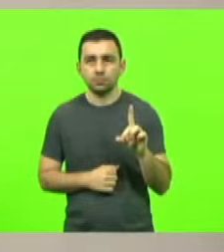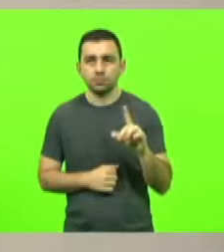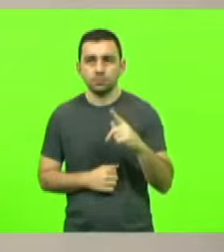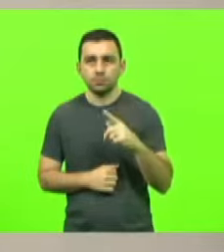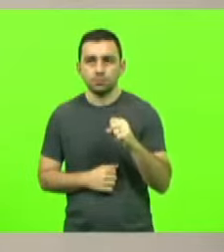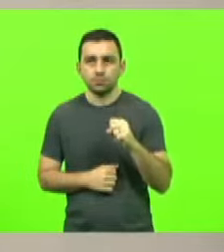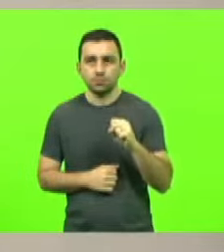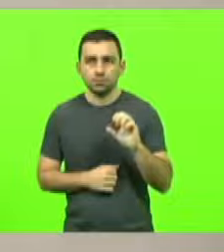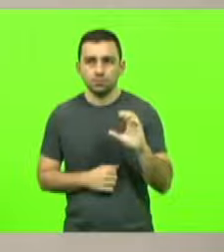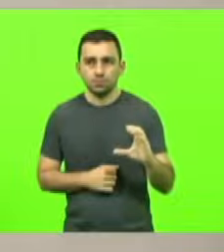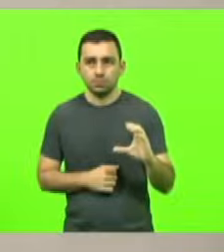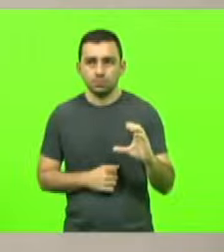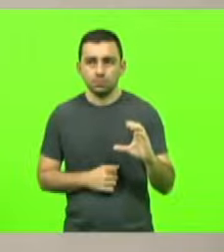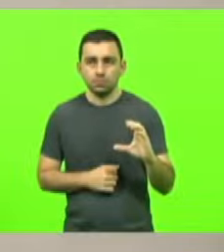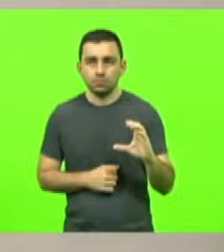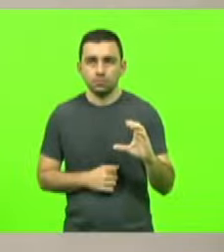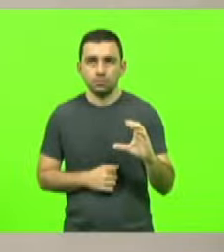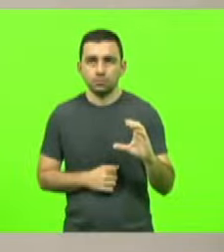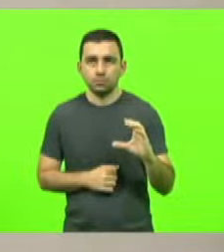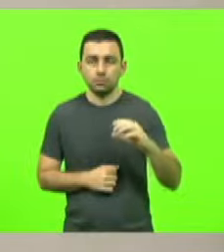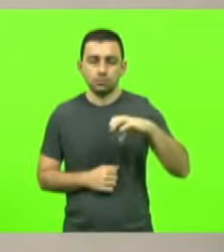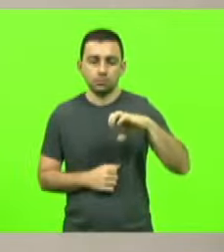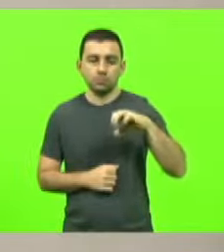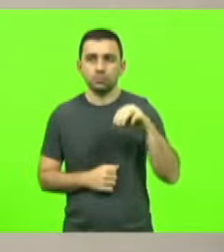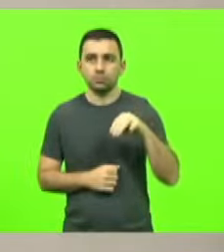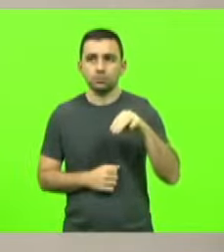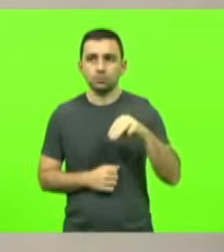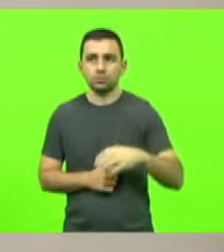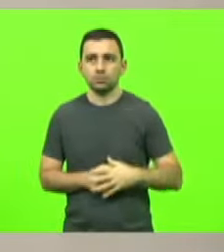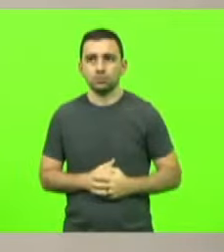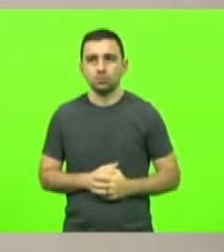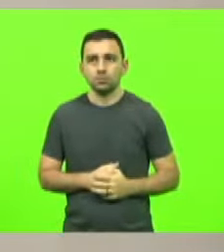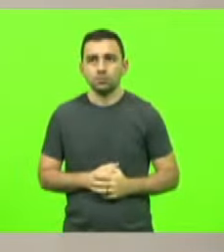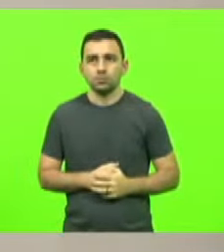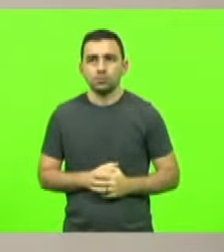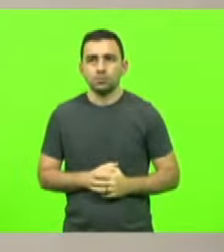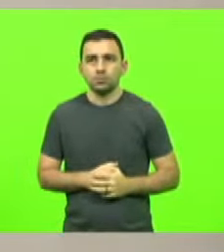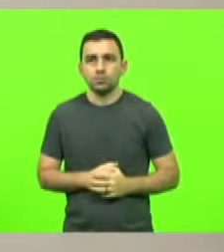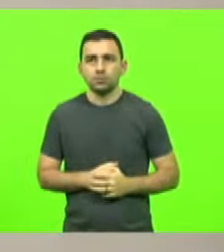PSC, por 9 minutos.